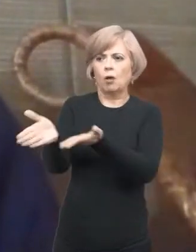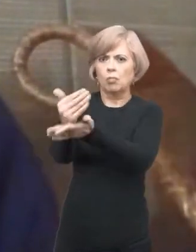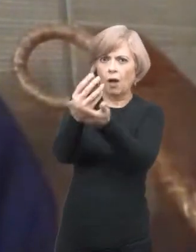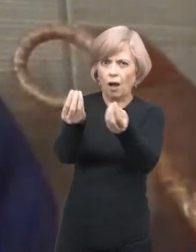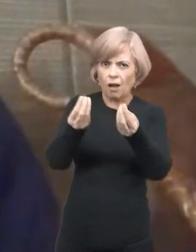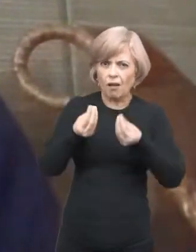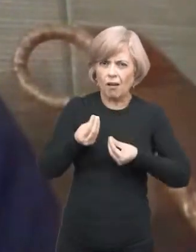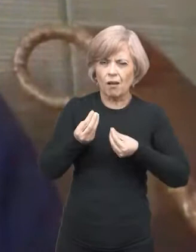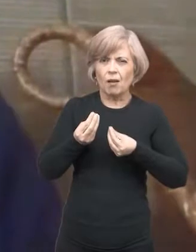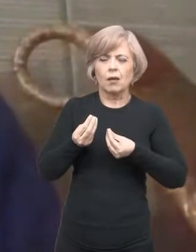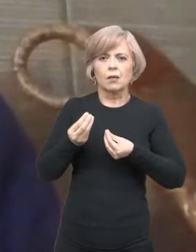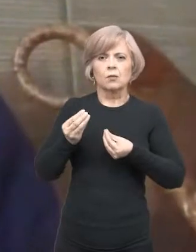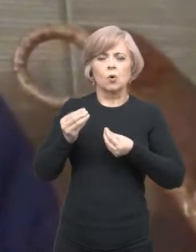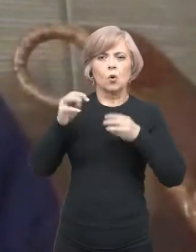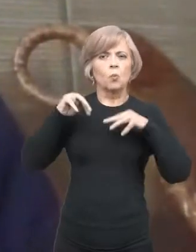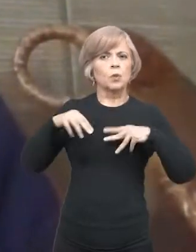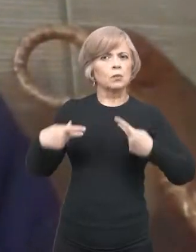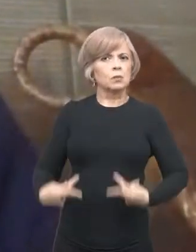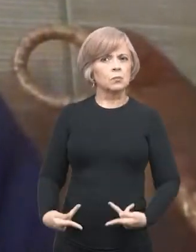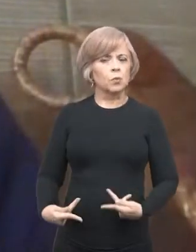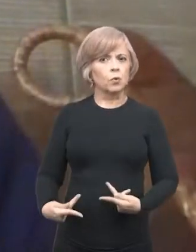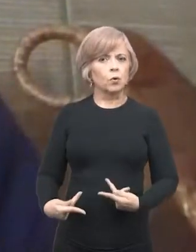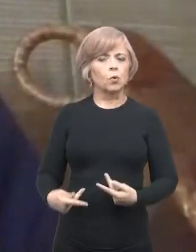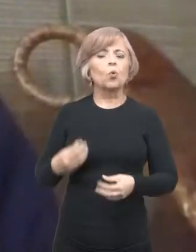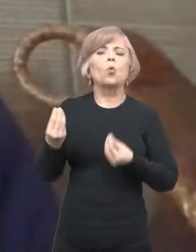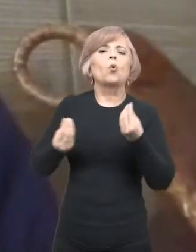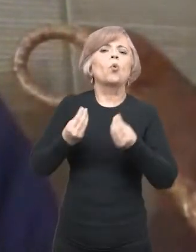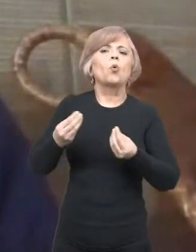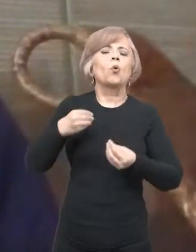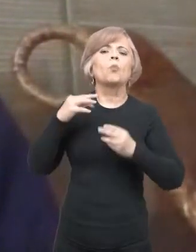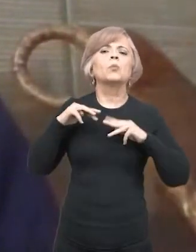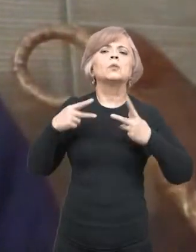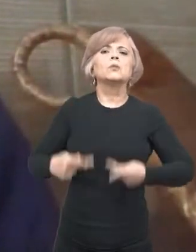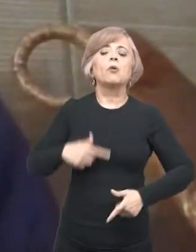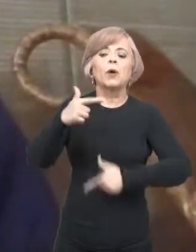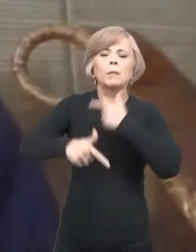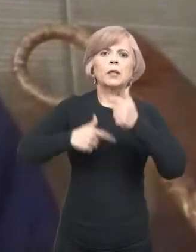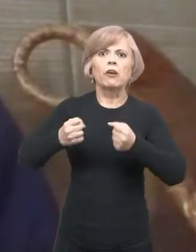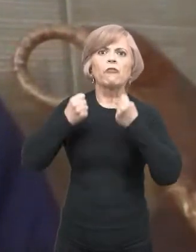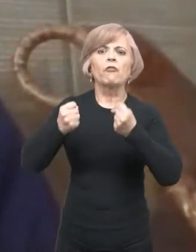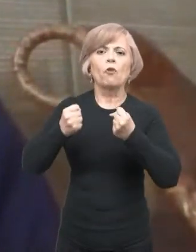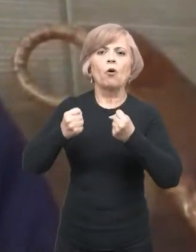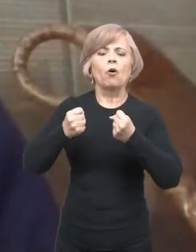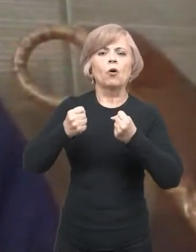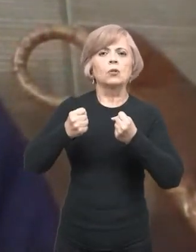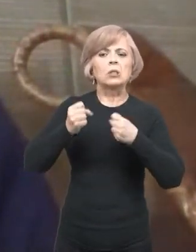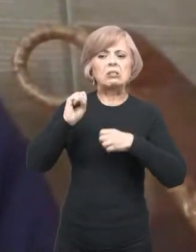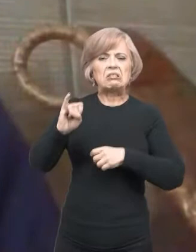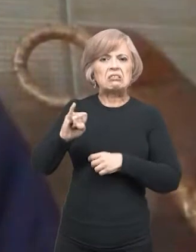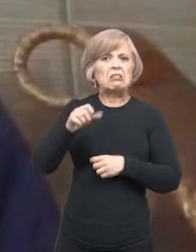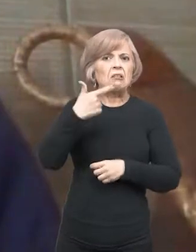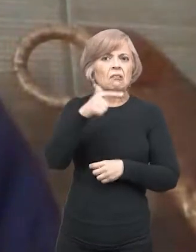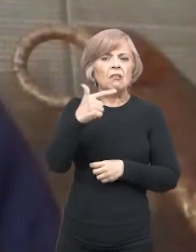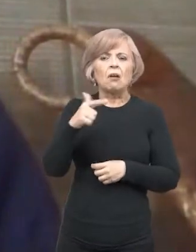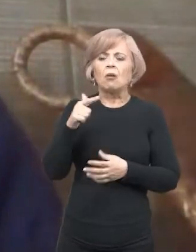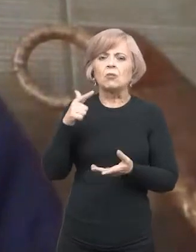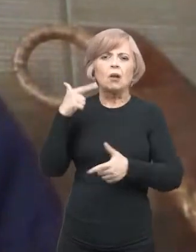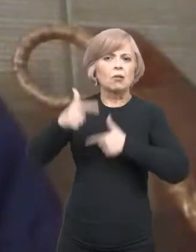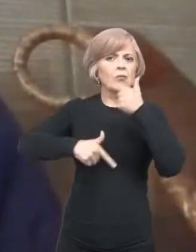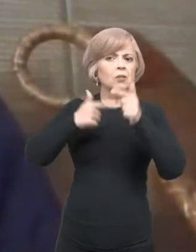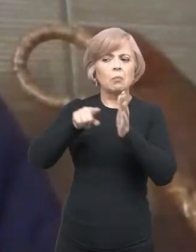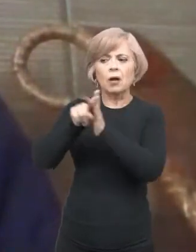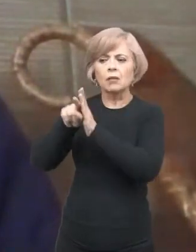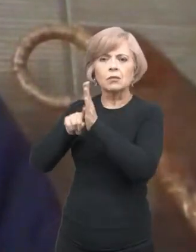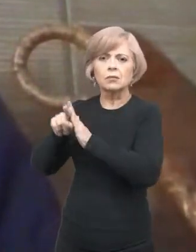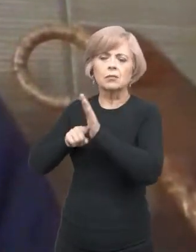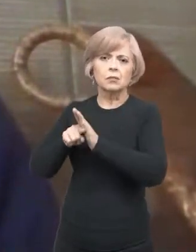restrição e não se pode ter um Ministério Público atuante, um Ministério Público forte, sem a possibilidade de exercer uma